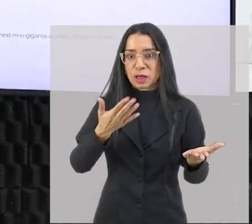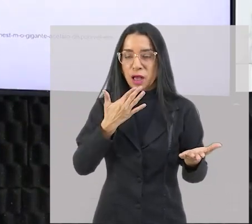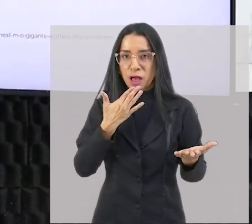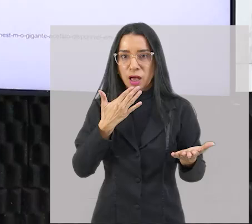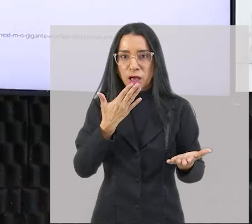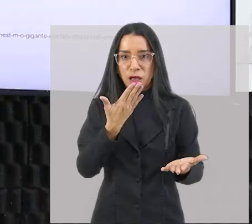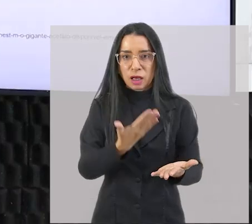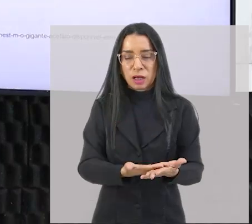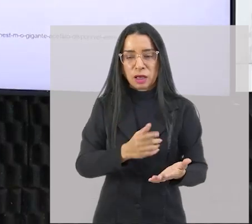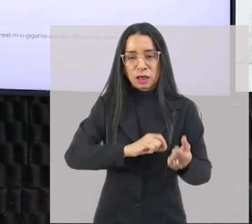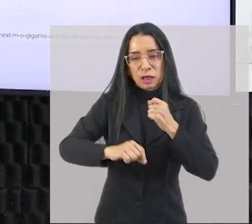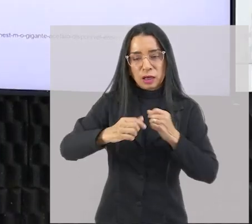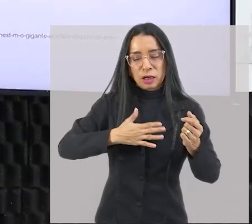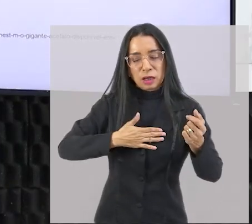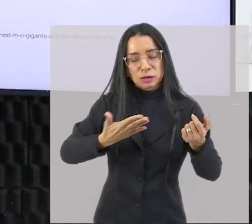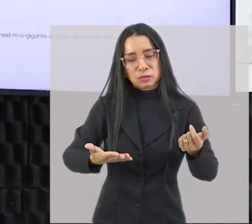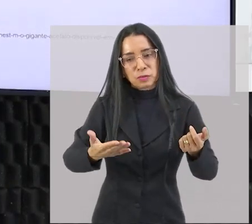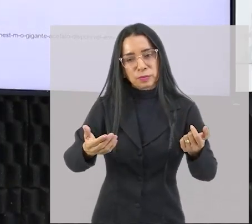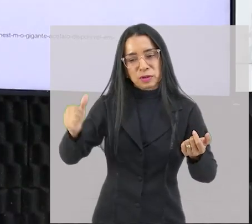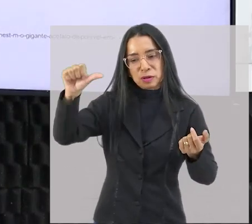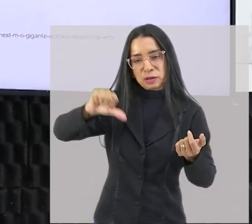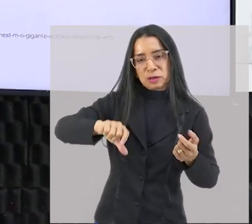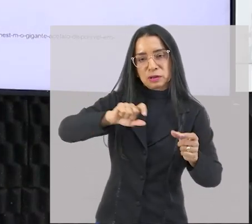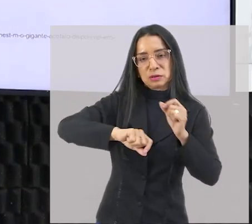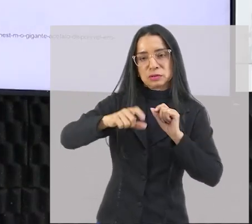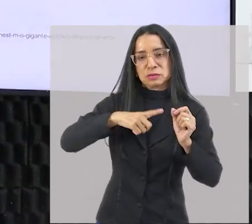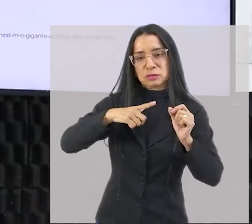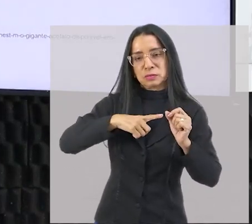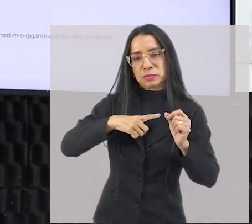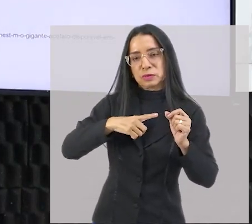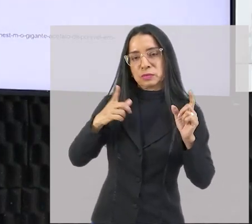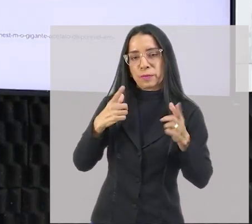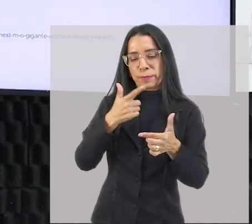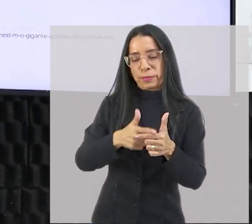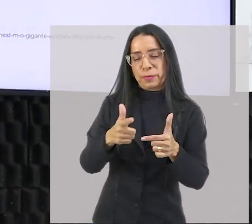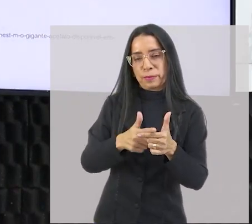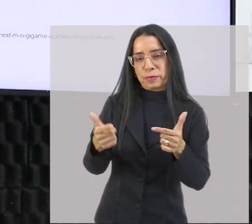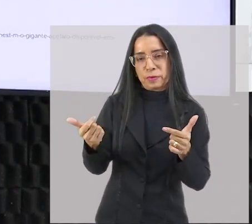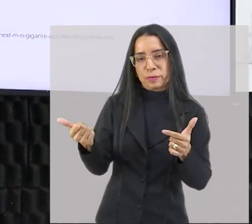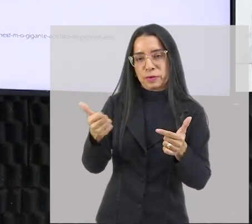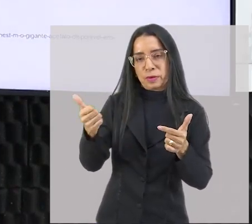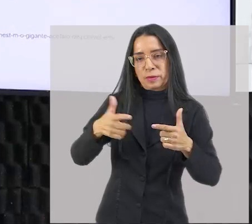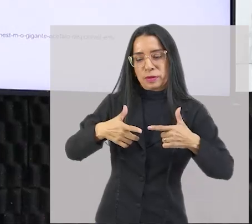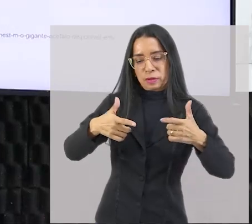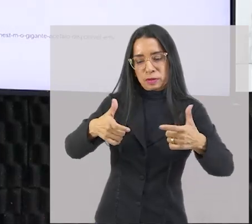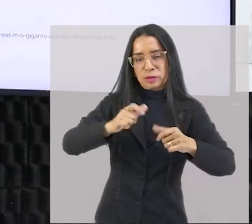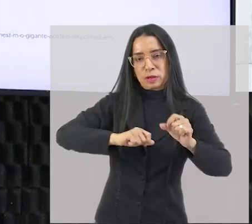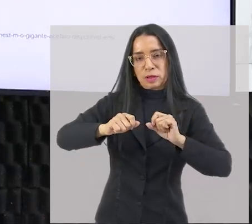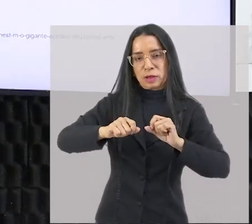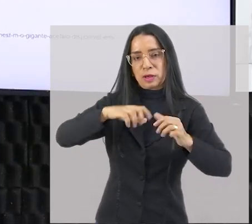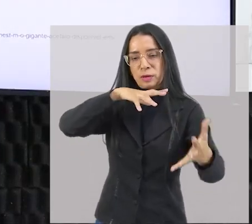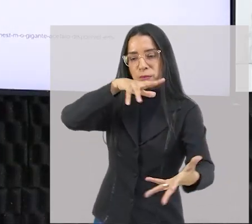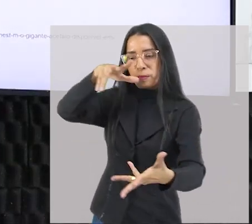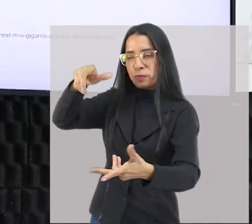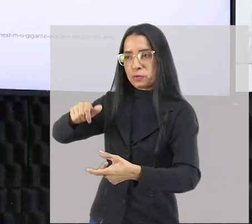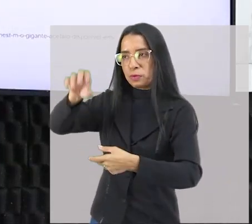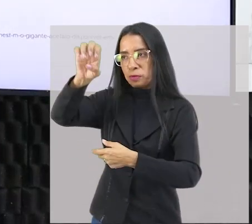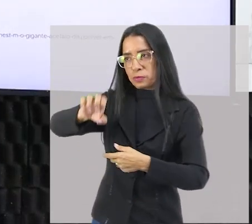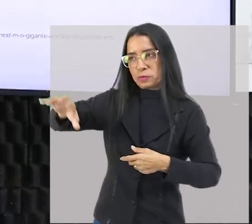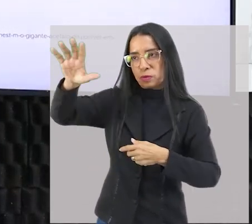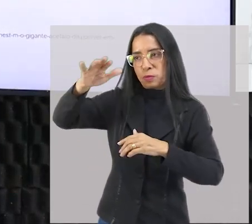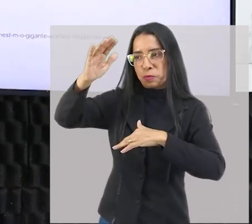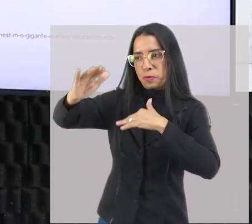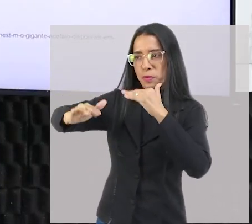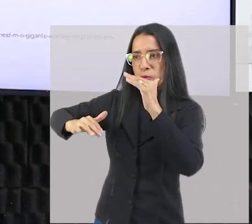Essa surpresa negativa causada pela catástrofe da Primeira Guerra Mundial, os europeus eram tão evoluídos,